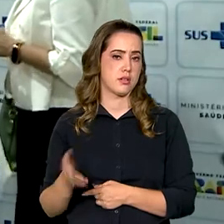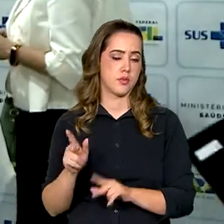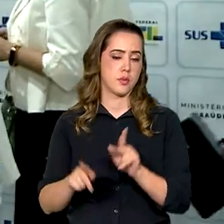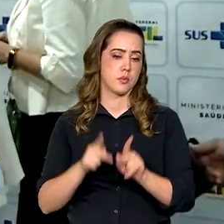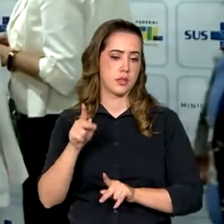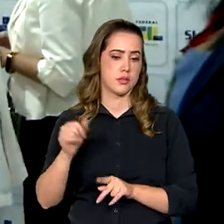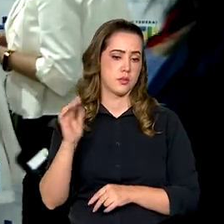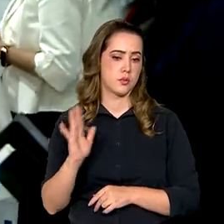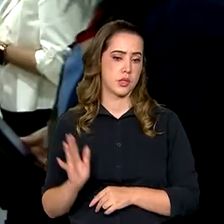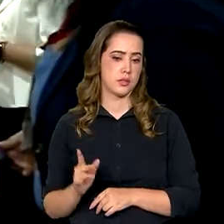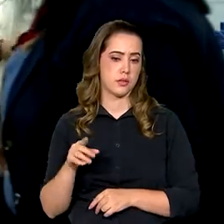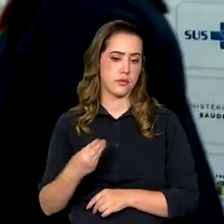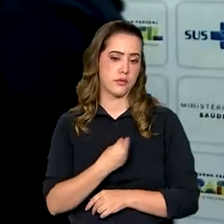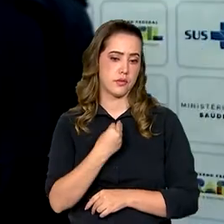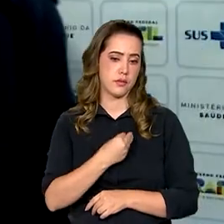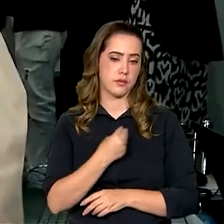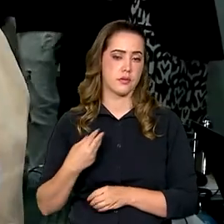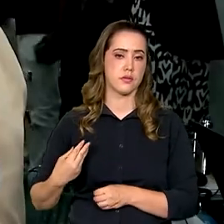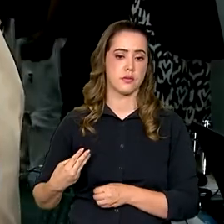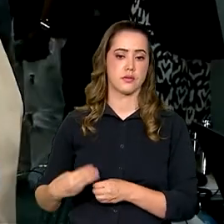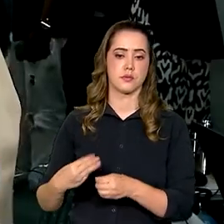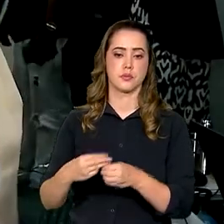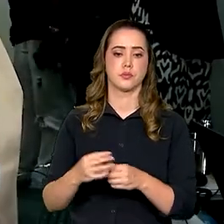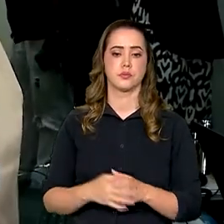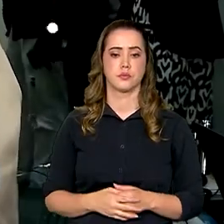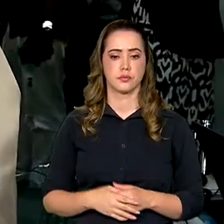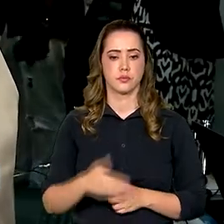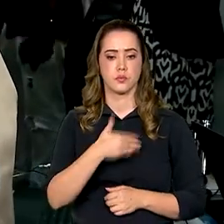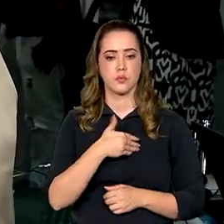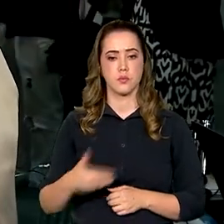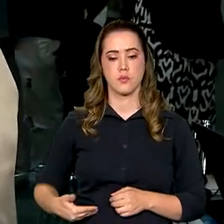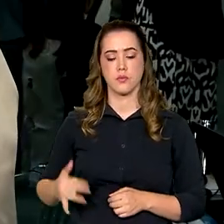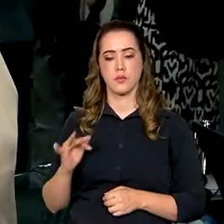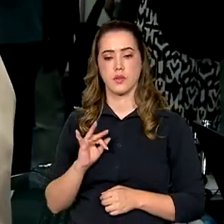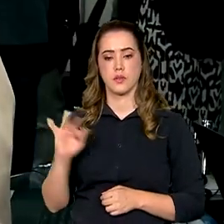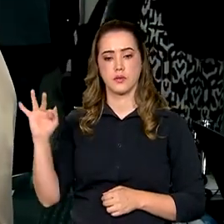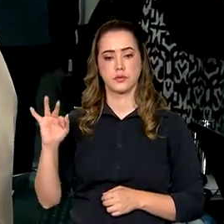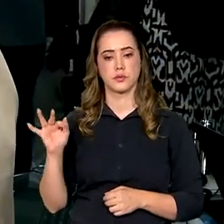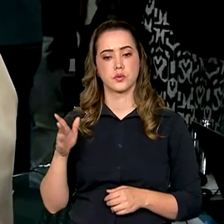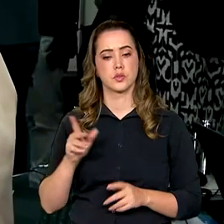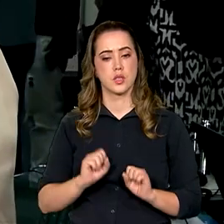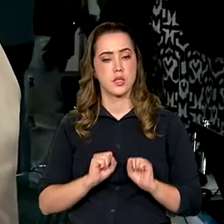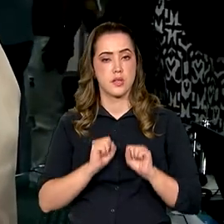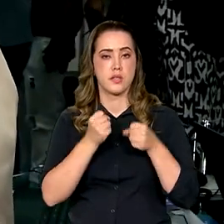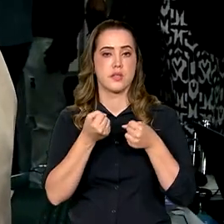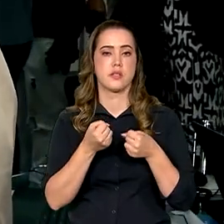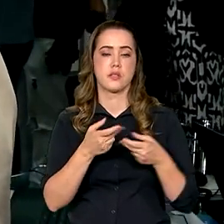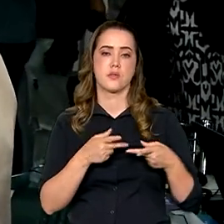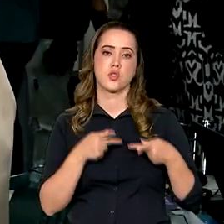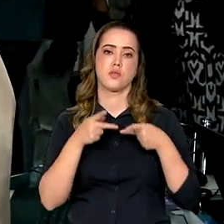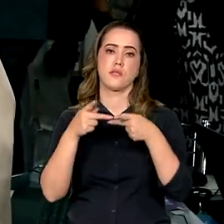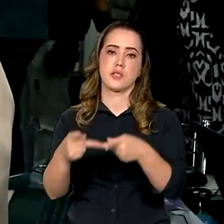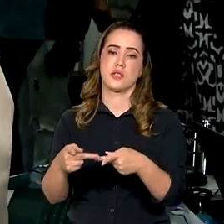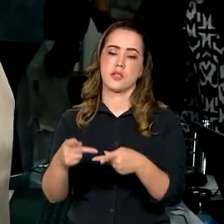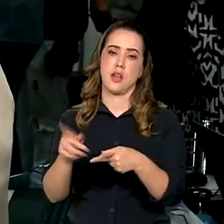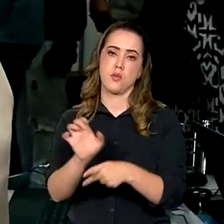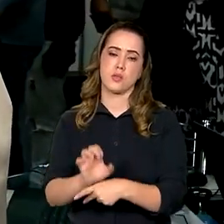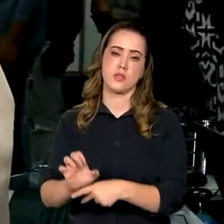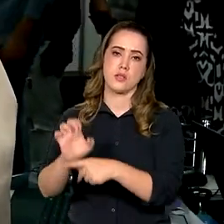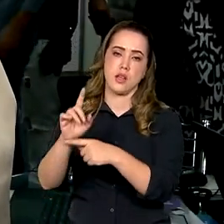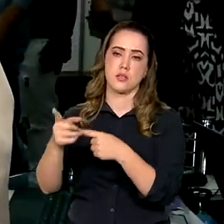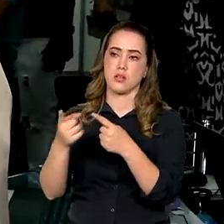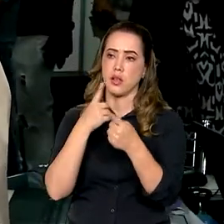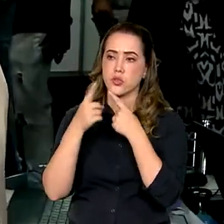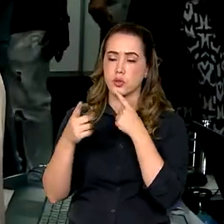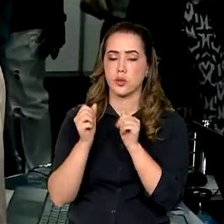povo brasileiro vive nas cidades. O governo federal, nesse esforço da caravana, quer estar em diálogo